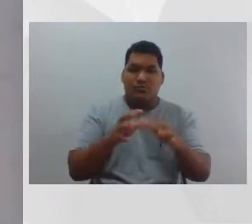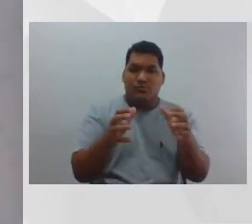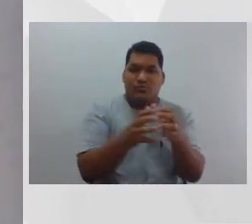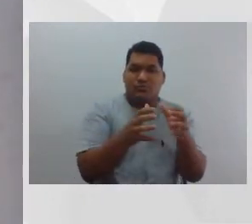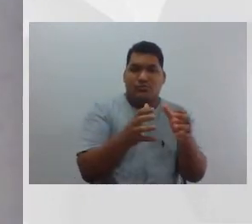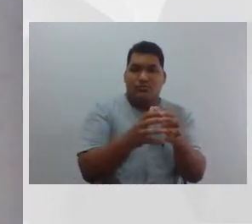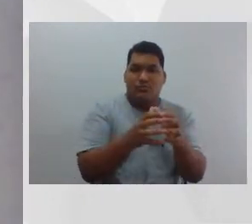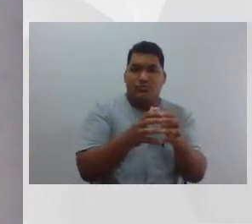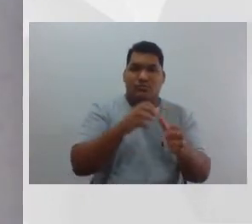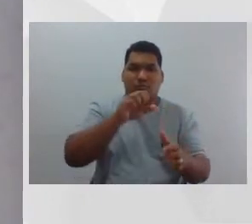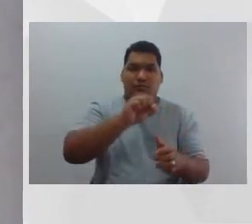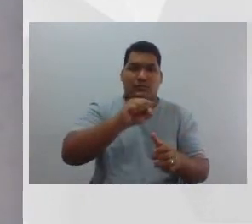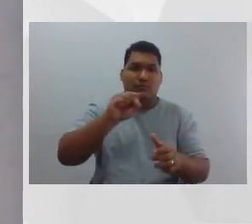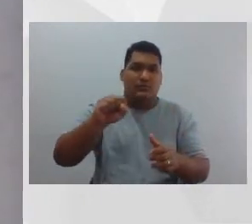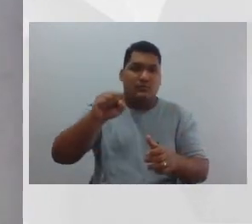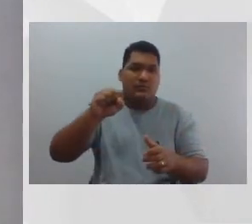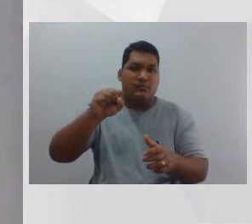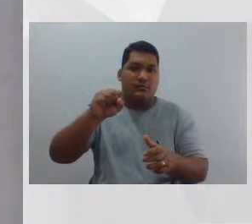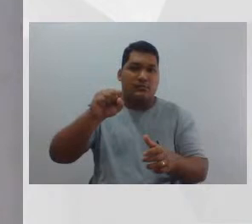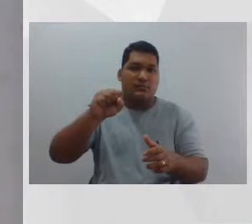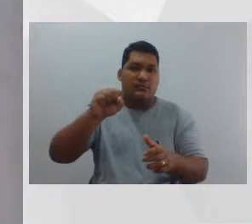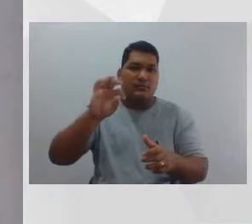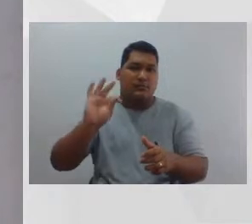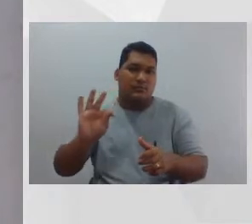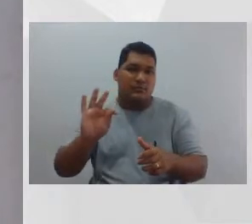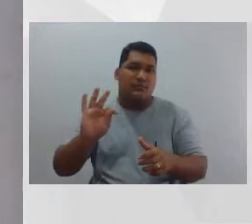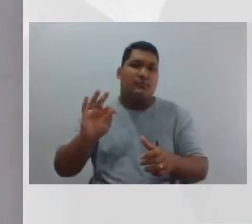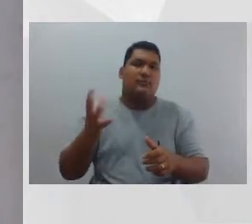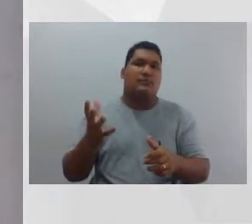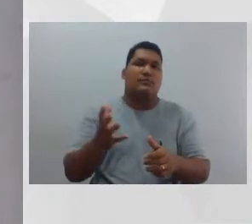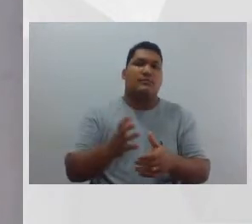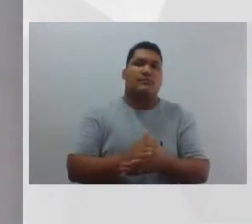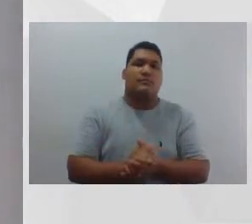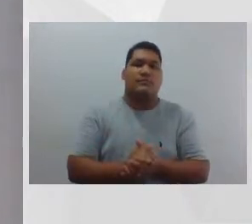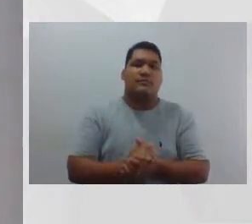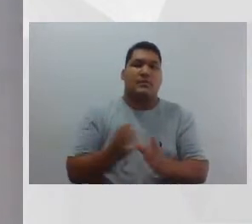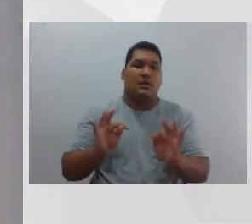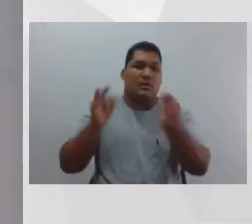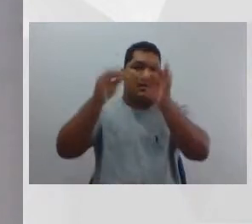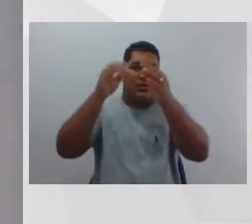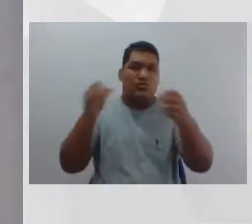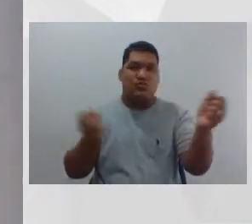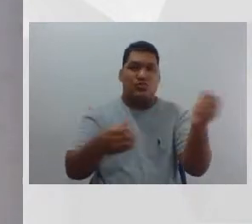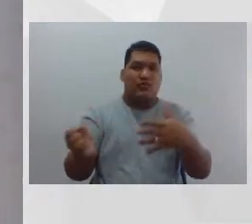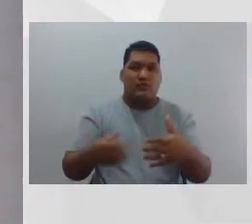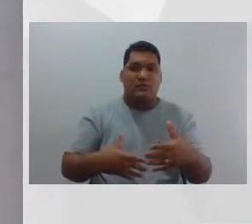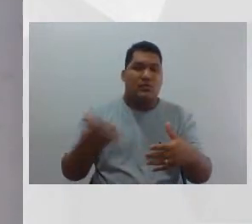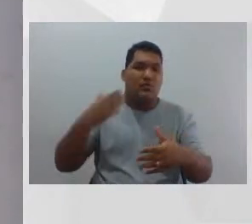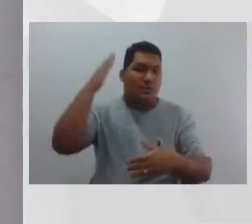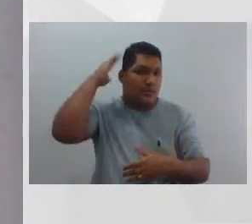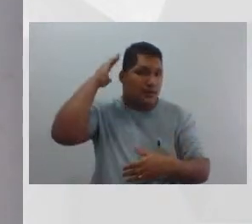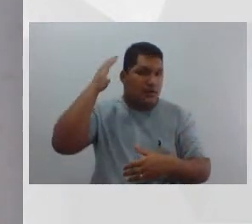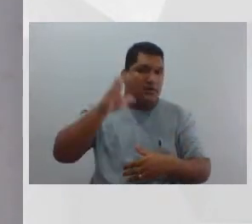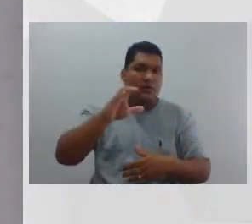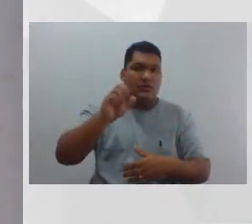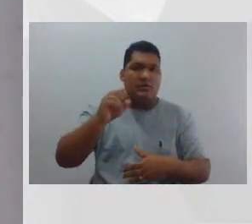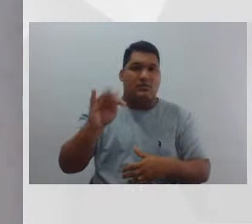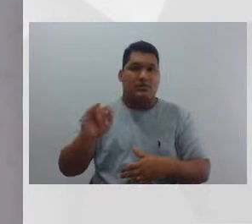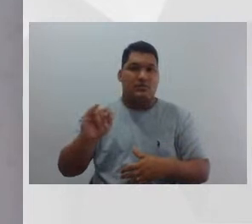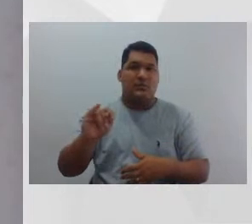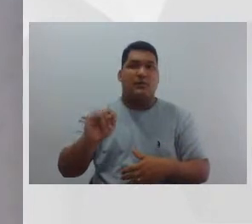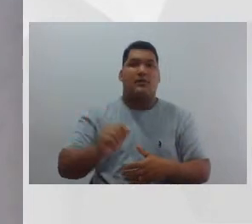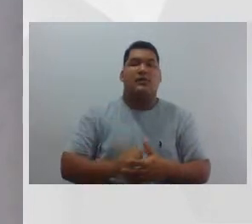de Ciência, Inovação e Tecnologia e Inovação do Pará, SECT. Desenvolve e orienta